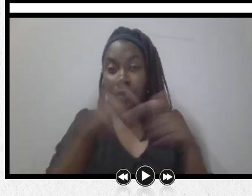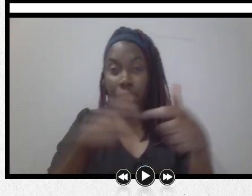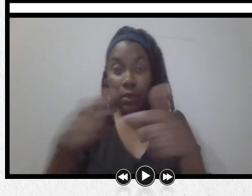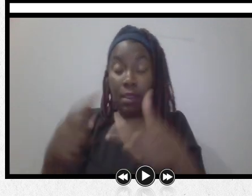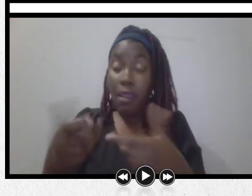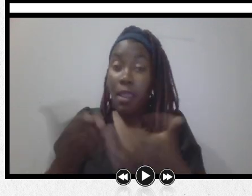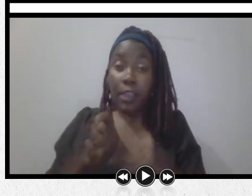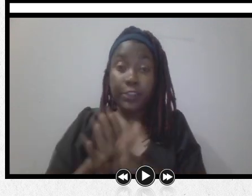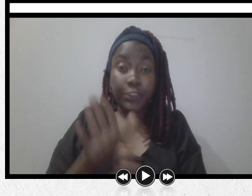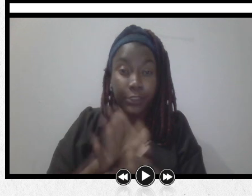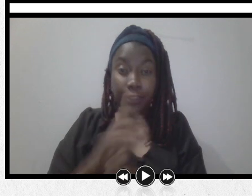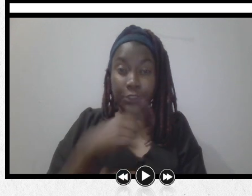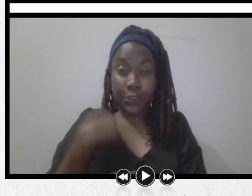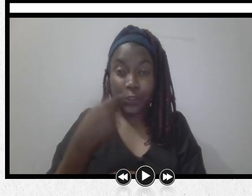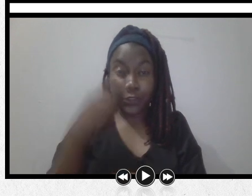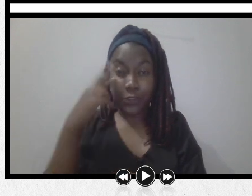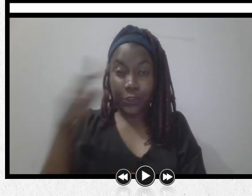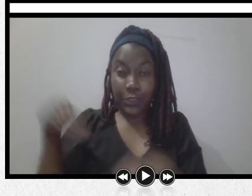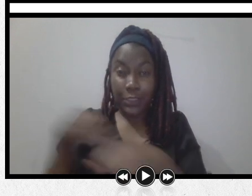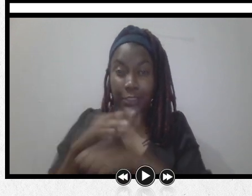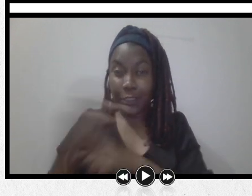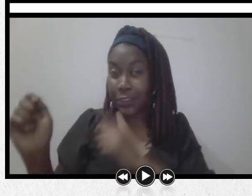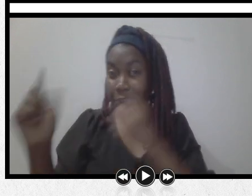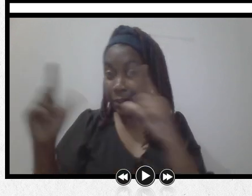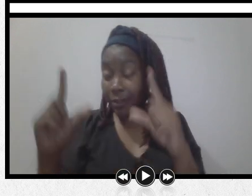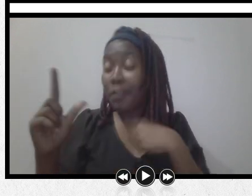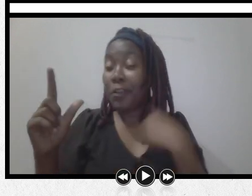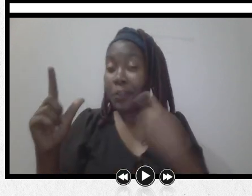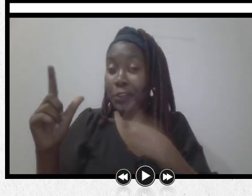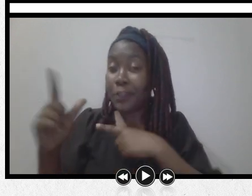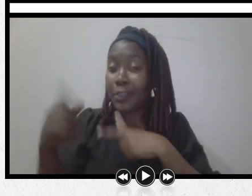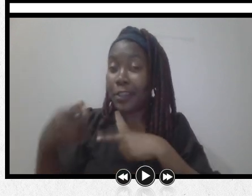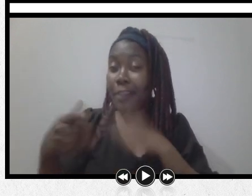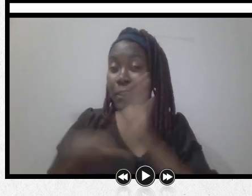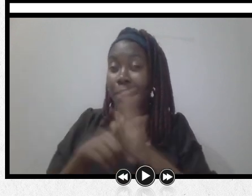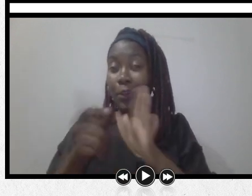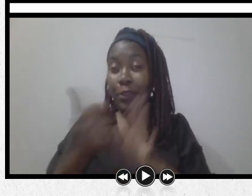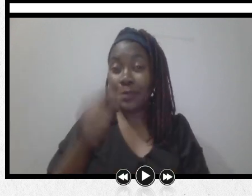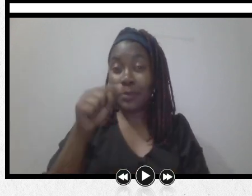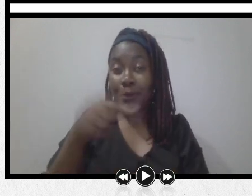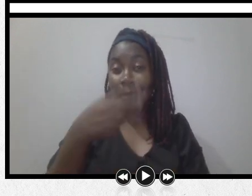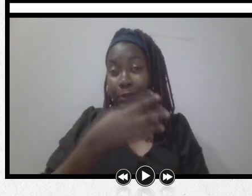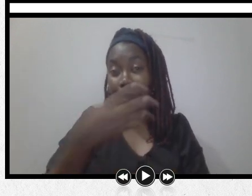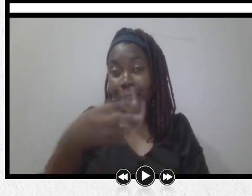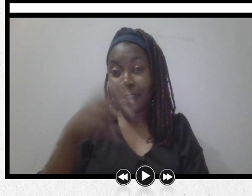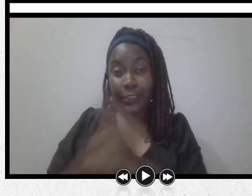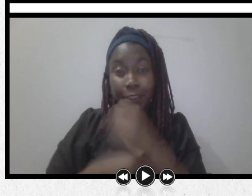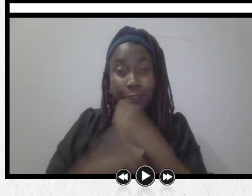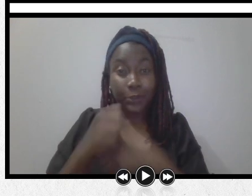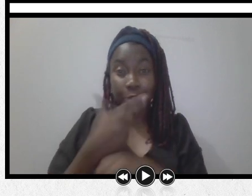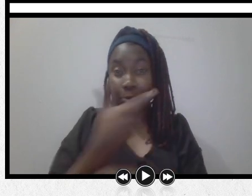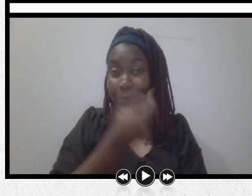E essa diretriz, como nós vimos, e eu trago aqui no nosso slide, né, nós tivemos aqui a Lei 11.445 de